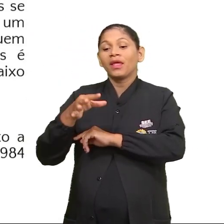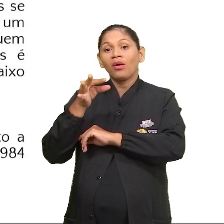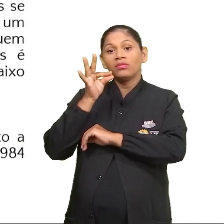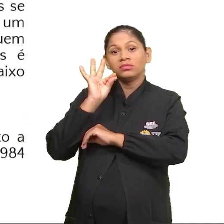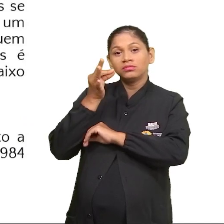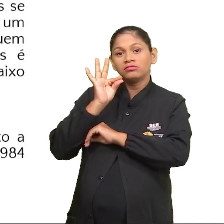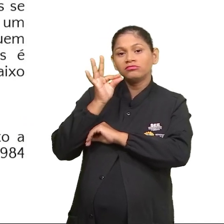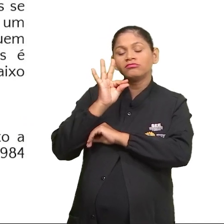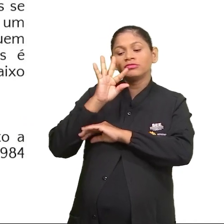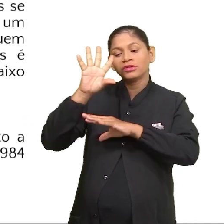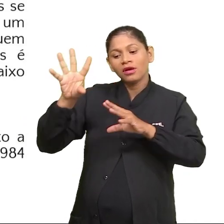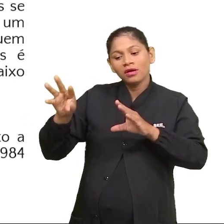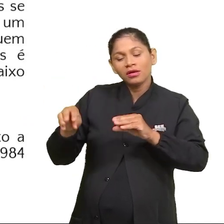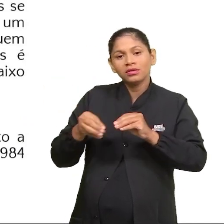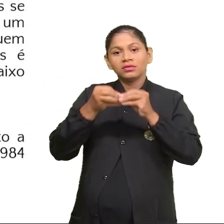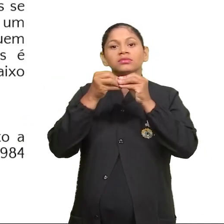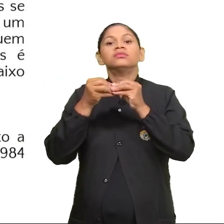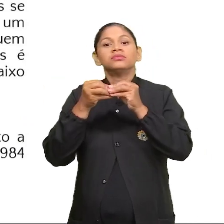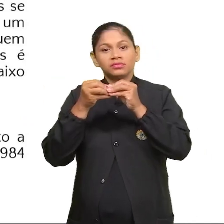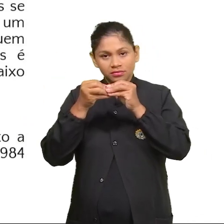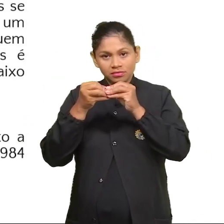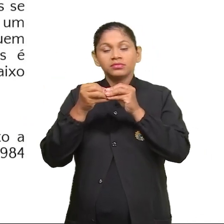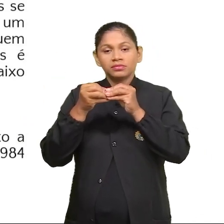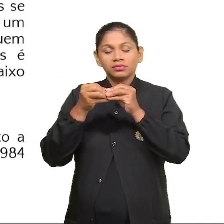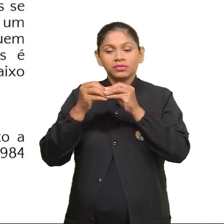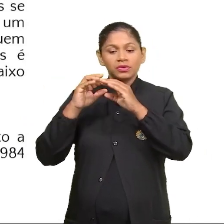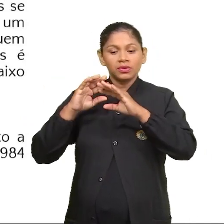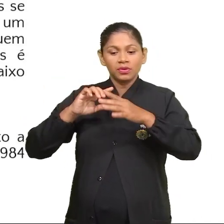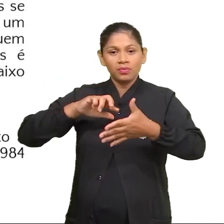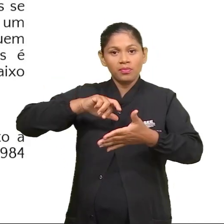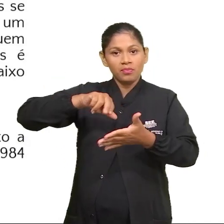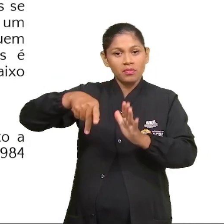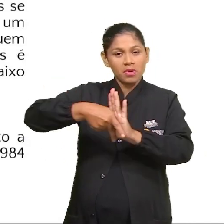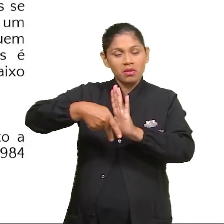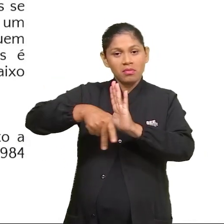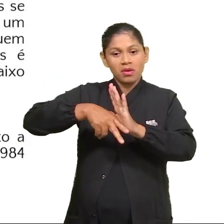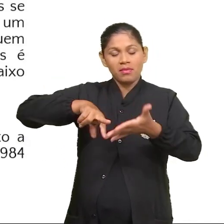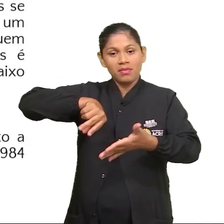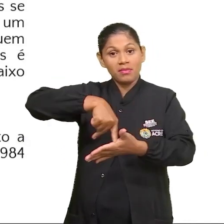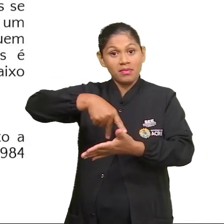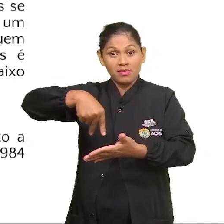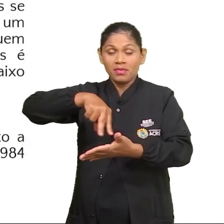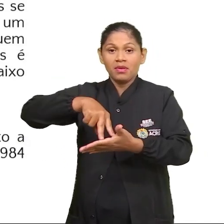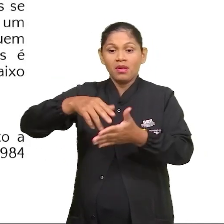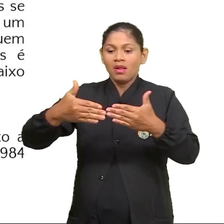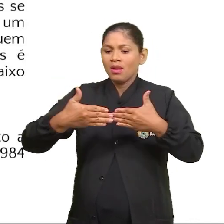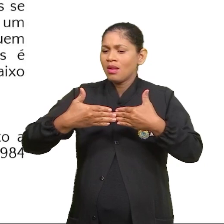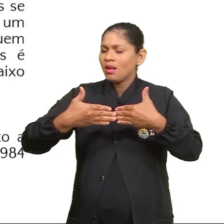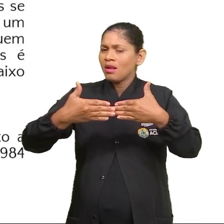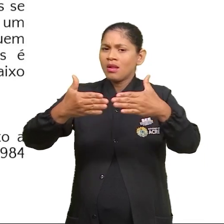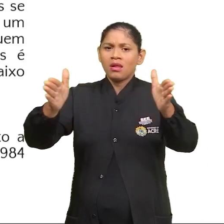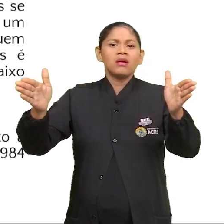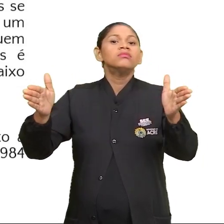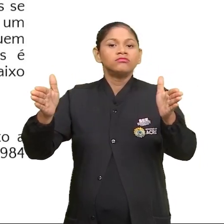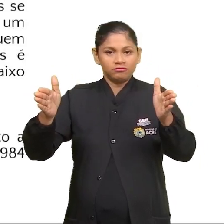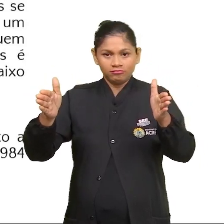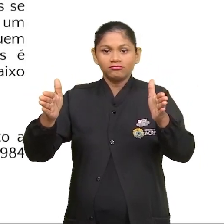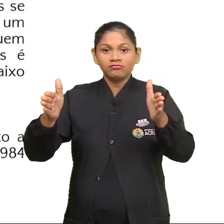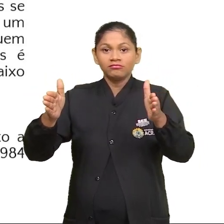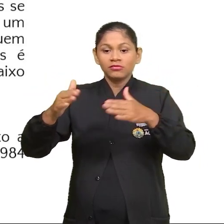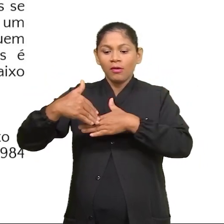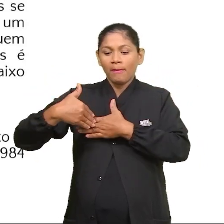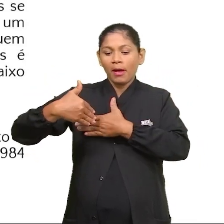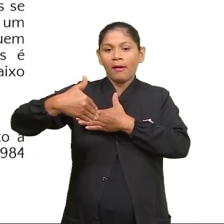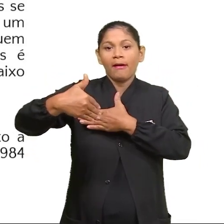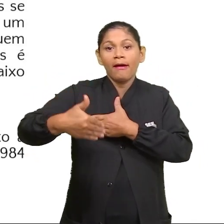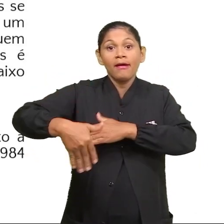se constituíram na antítese lógica dos salões. Eles eram abertos a todos, a um passo da rua. Como é